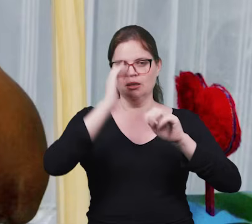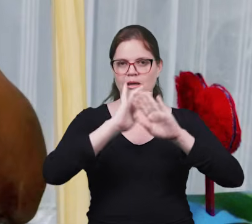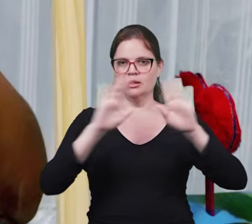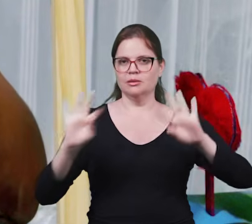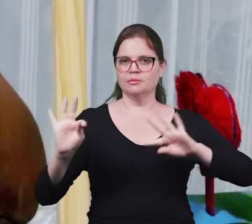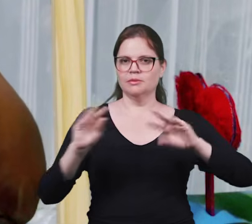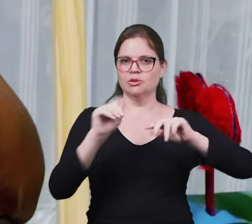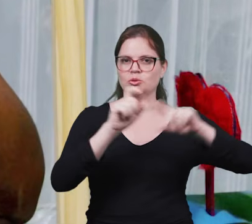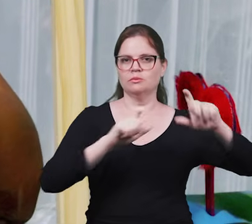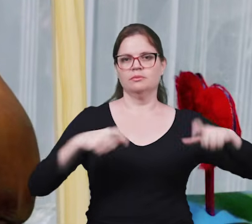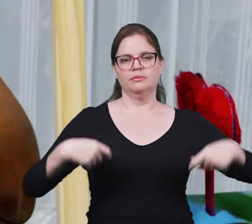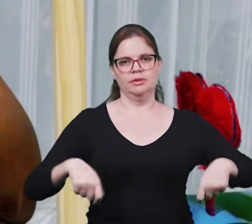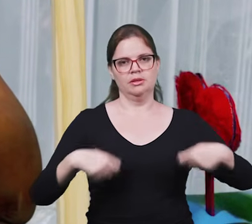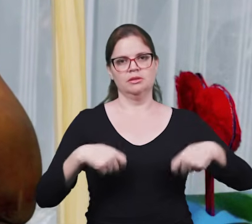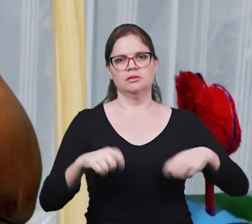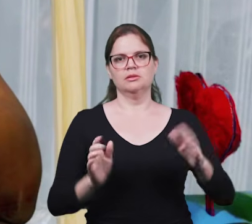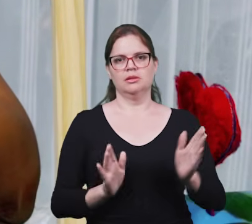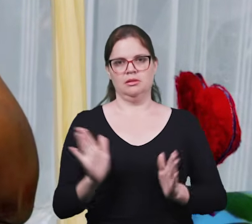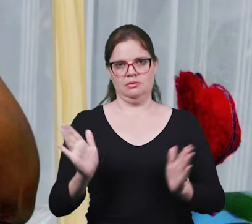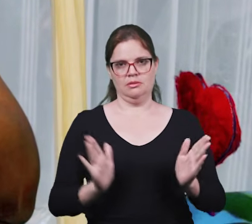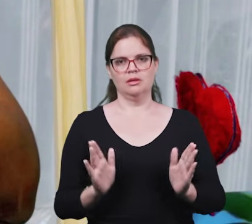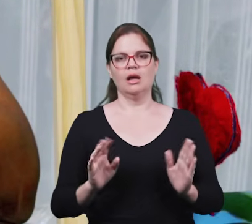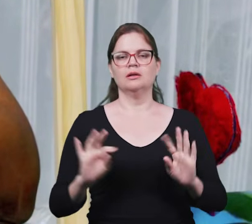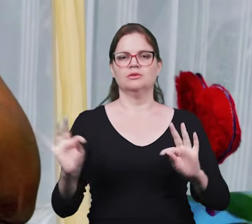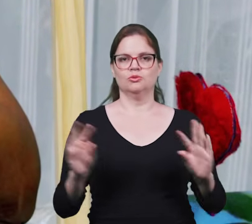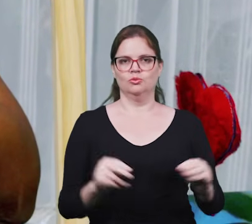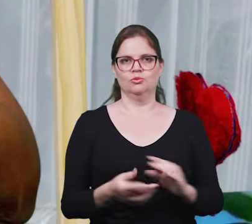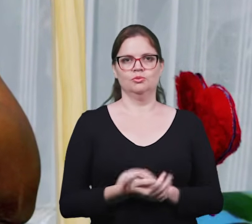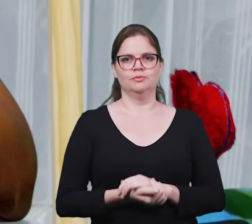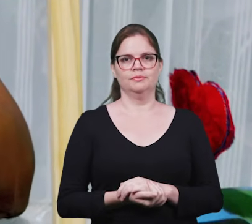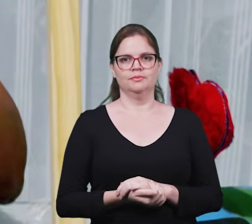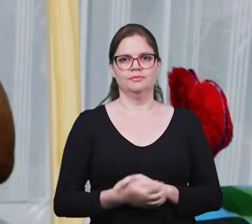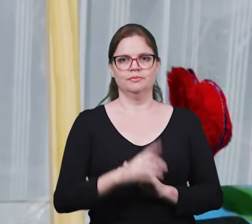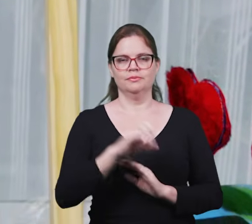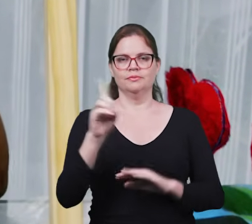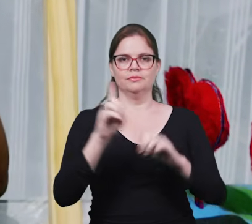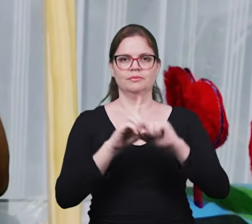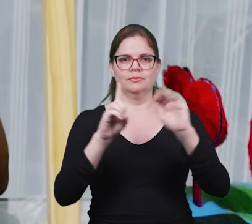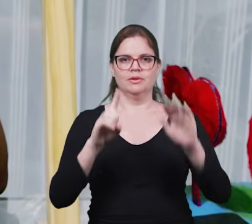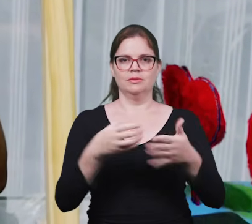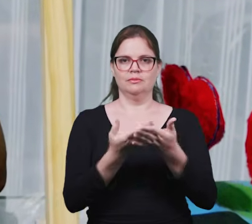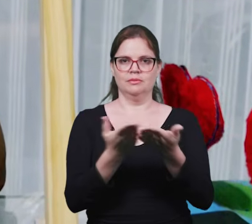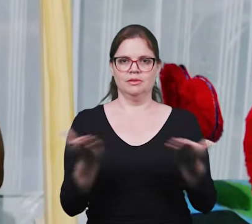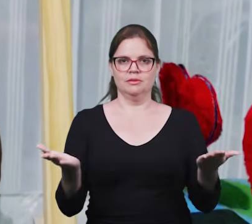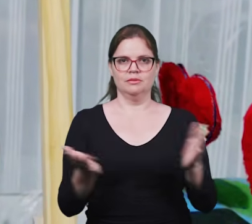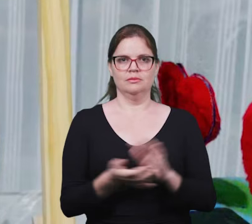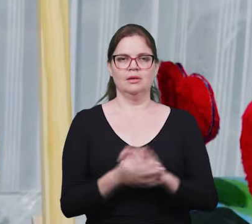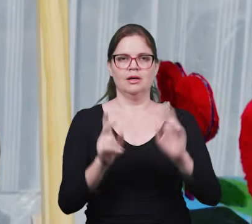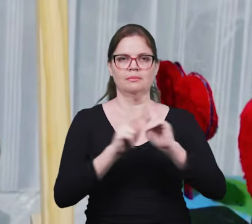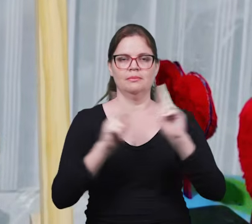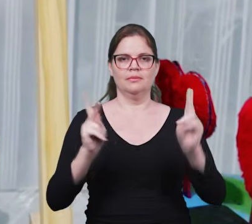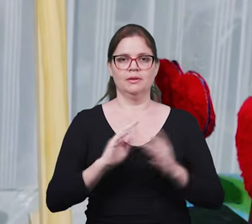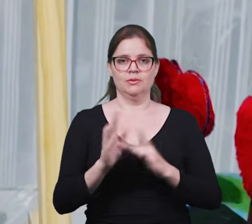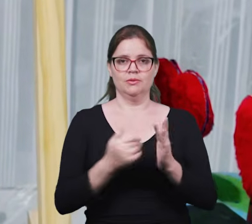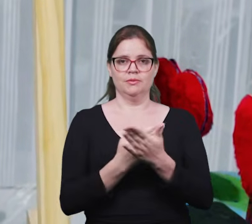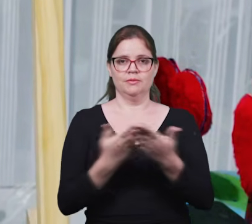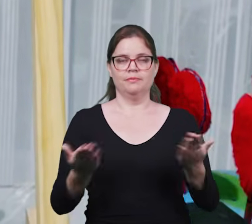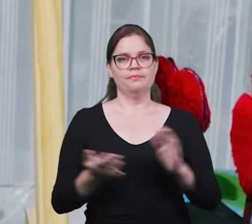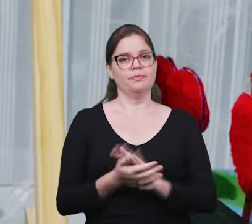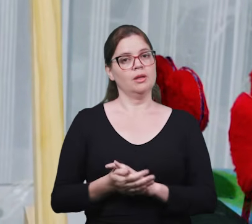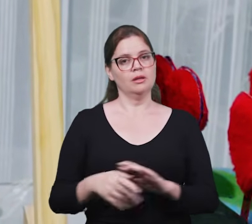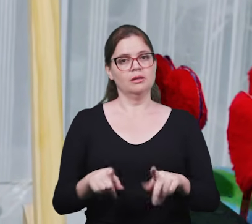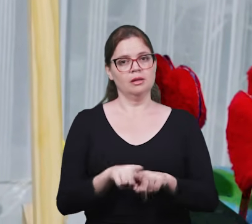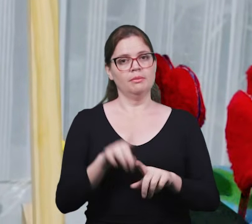para todas as pessoas que precisam desse acesso à palavra de Deus. Que Deus possa nos abençoar, irmãos. A paz do Senhor.